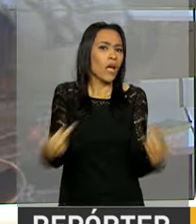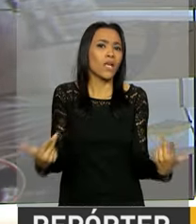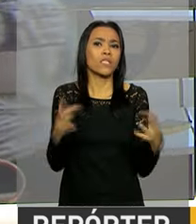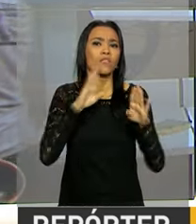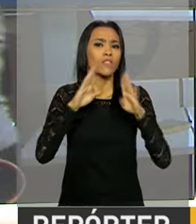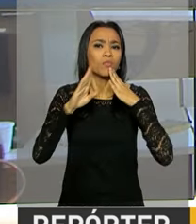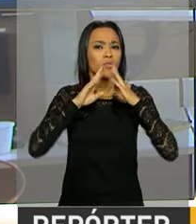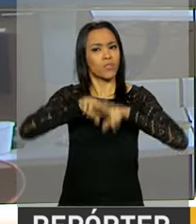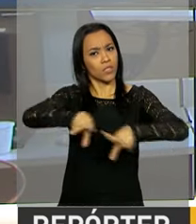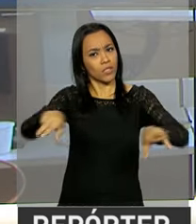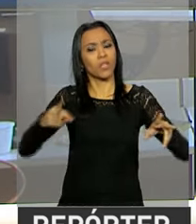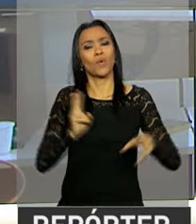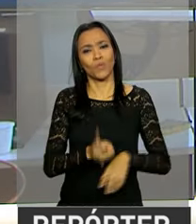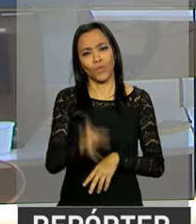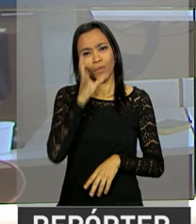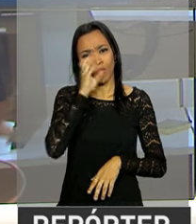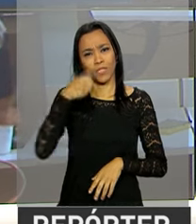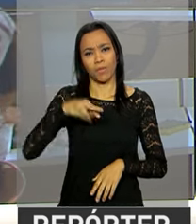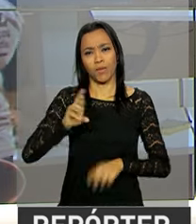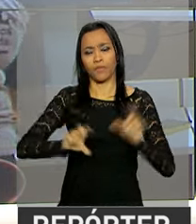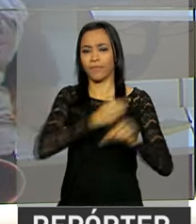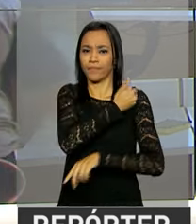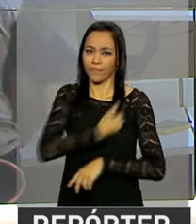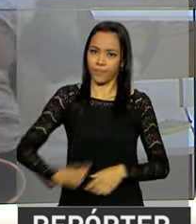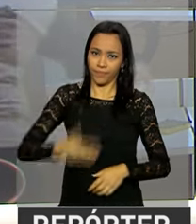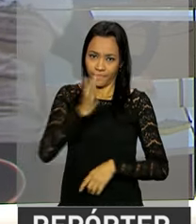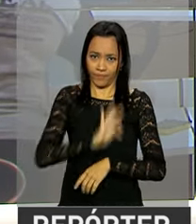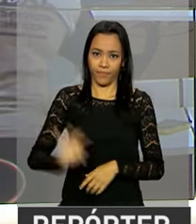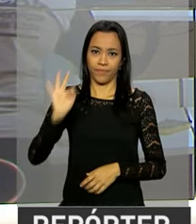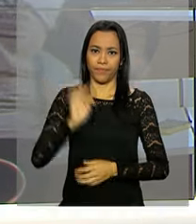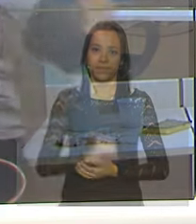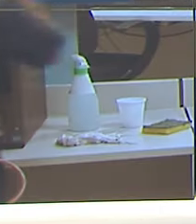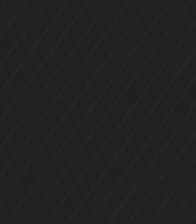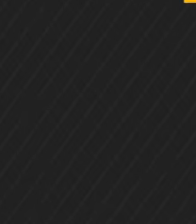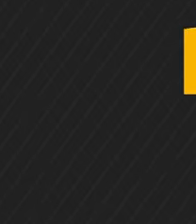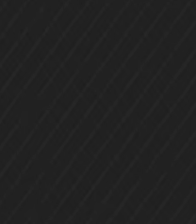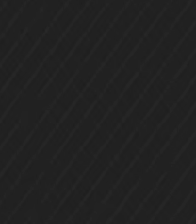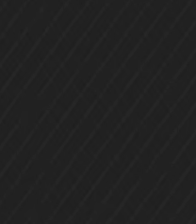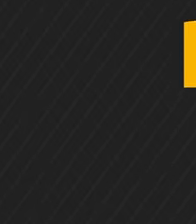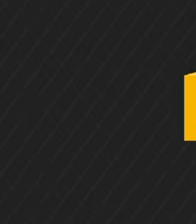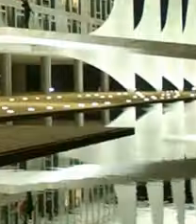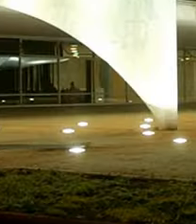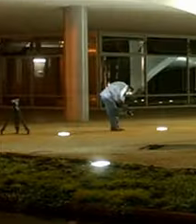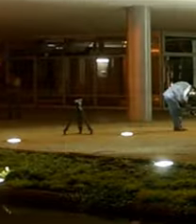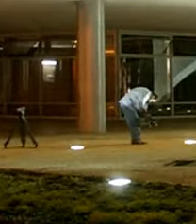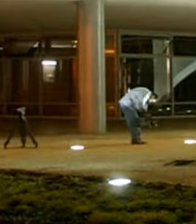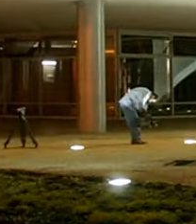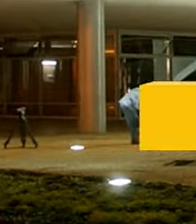sociais. Continue com a gente, NBR, a TV do Governo Federal.